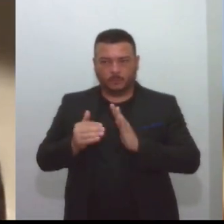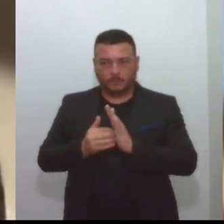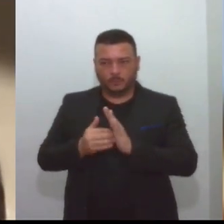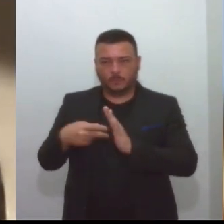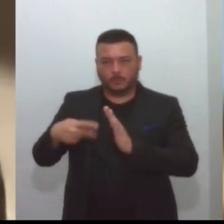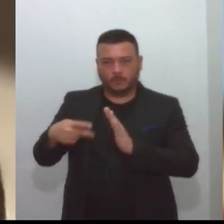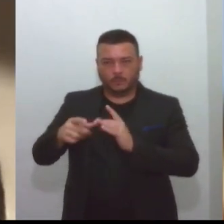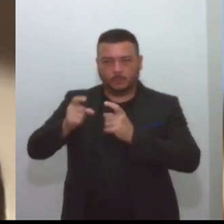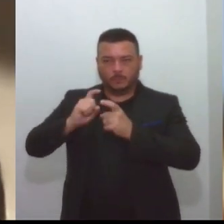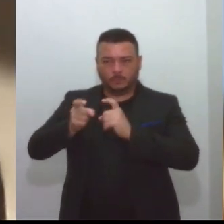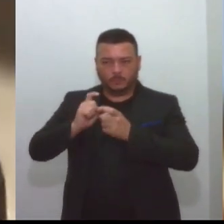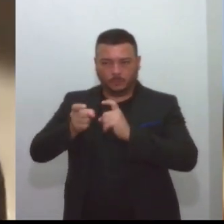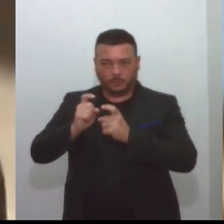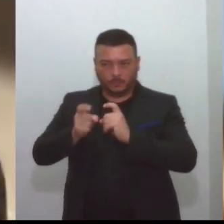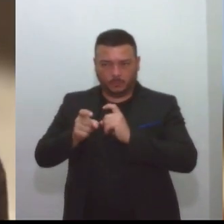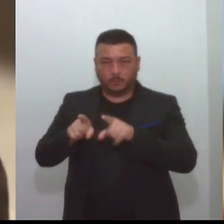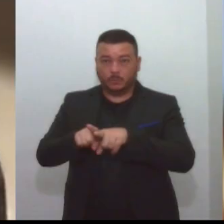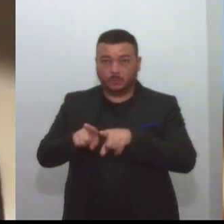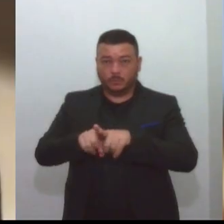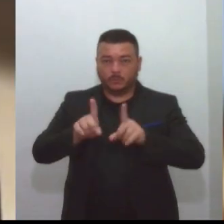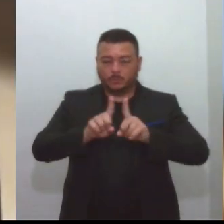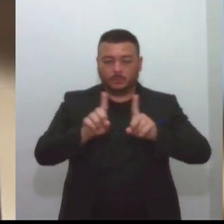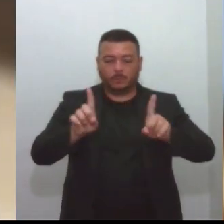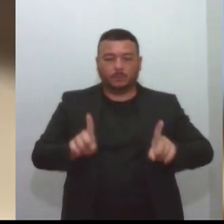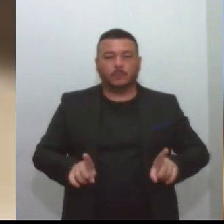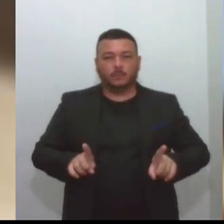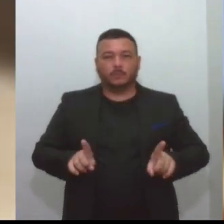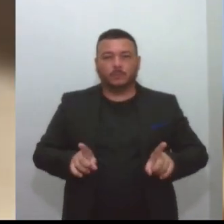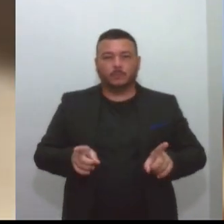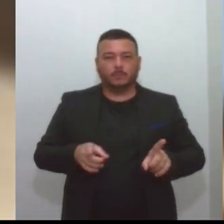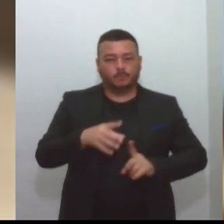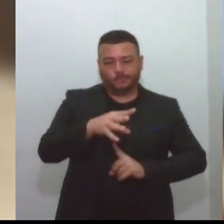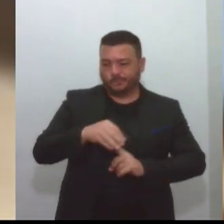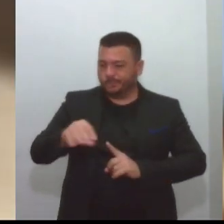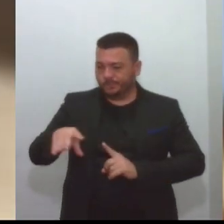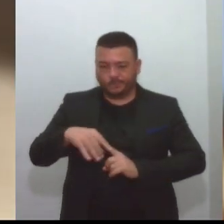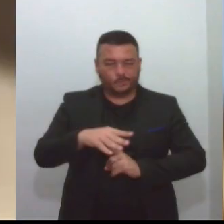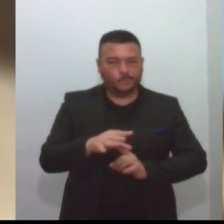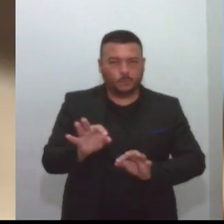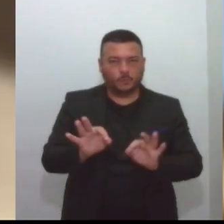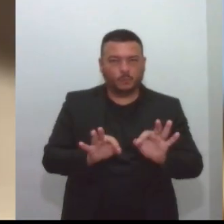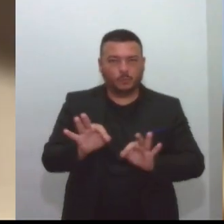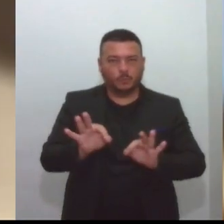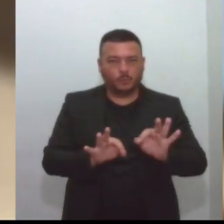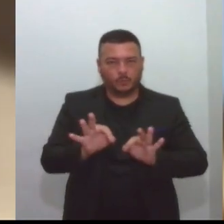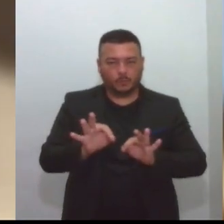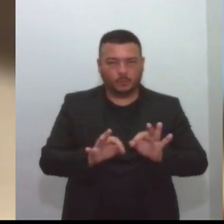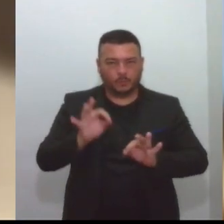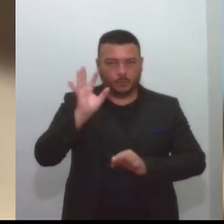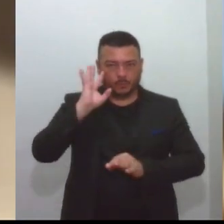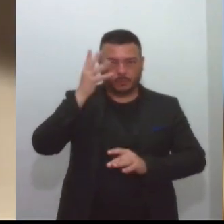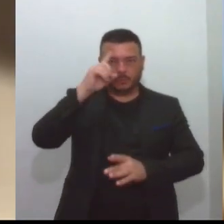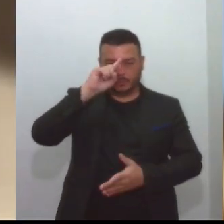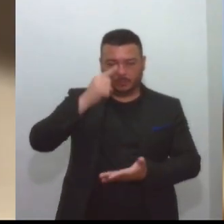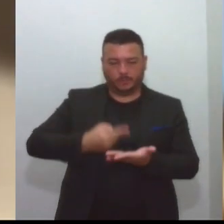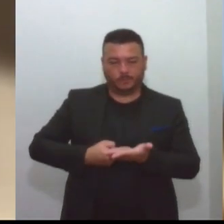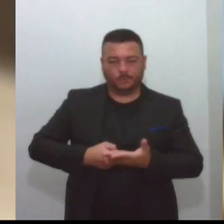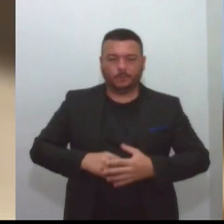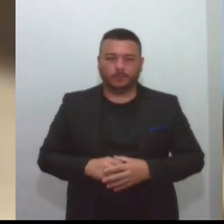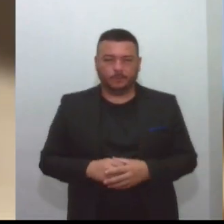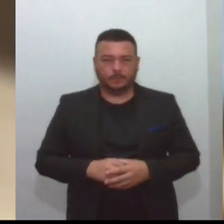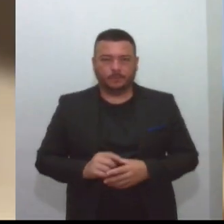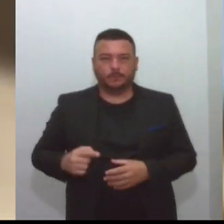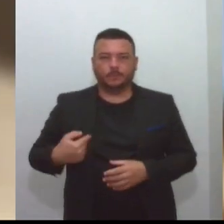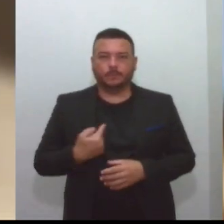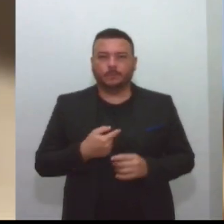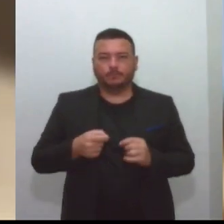e servidores que mediarão estas audiências de conciliação. Nós tínhamos feito um